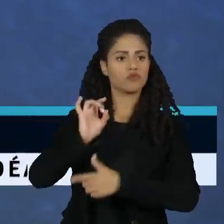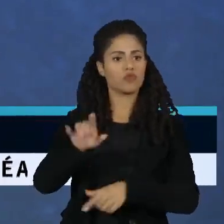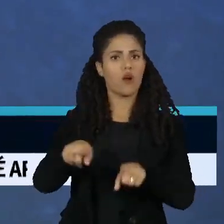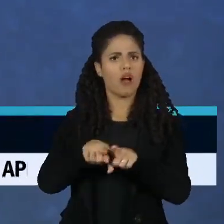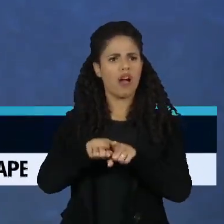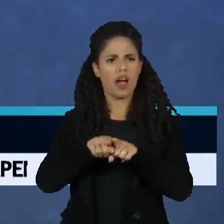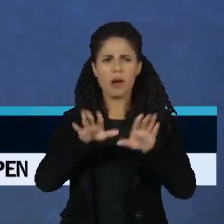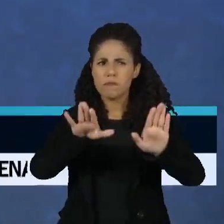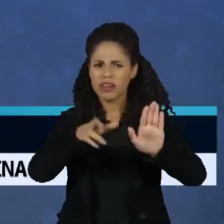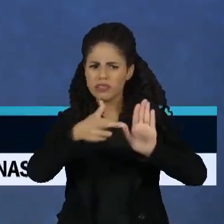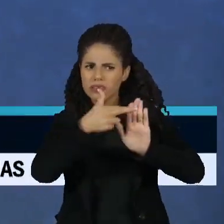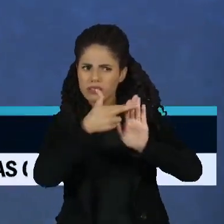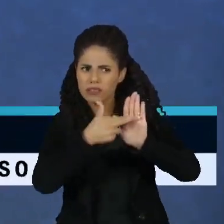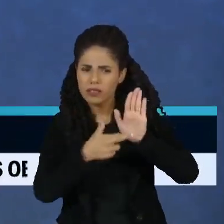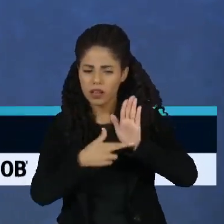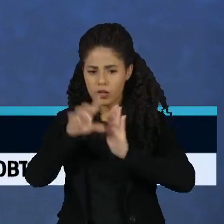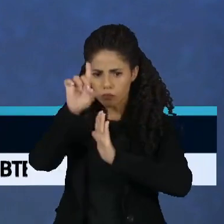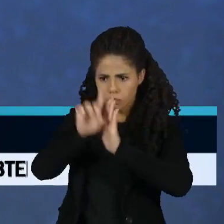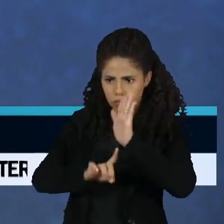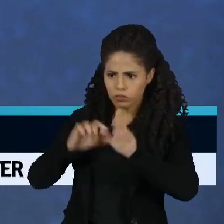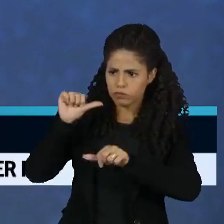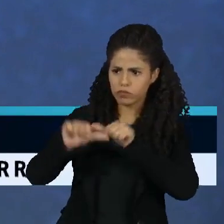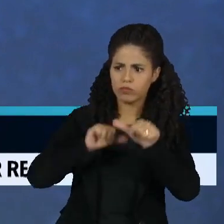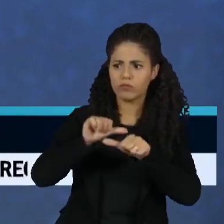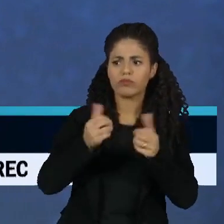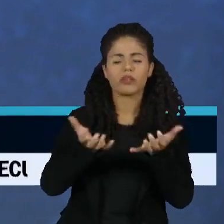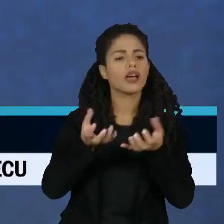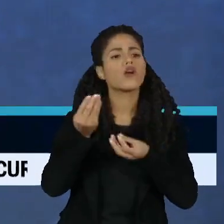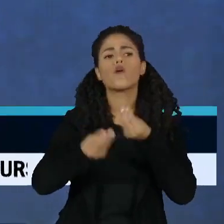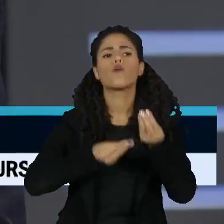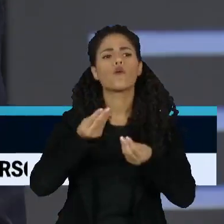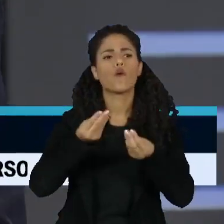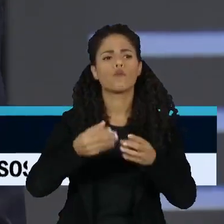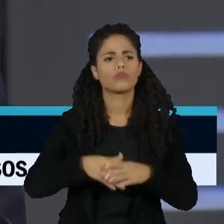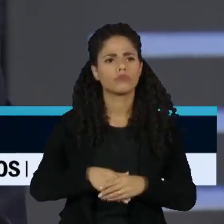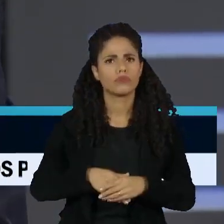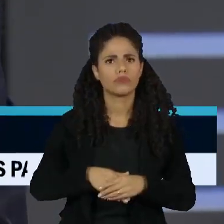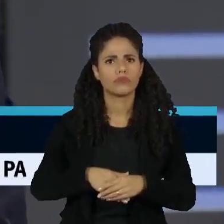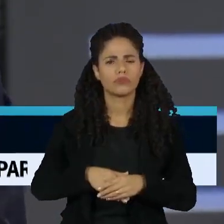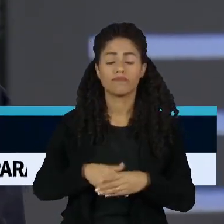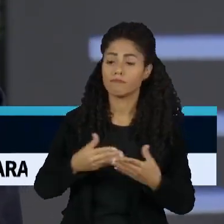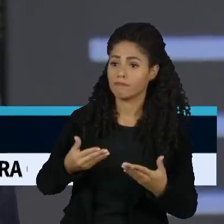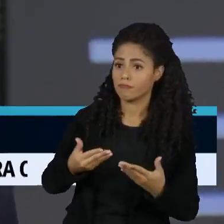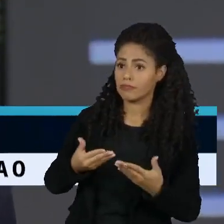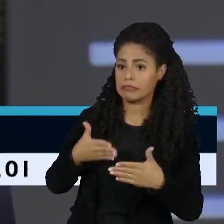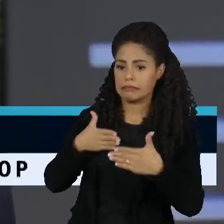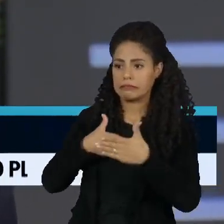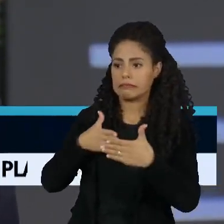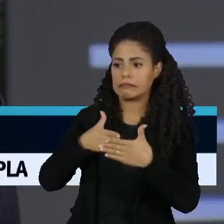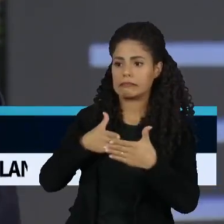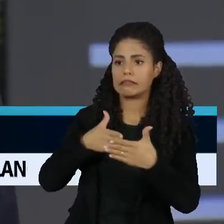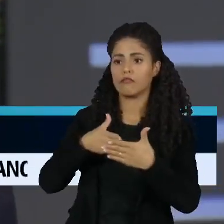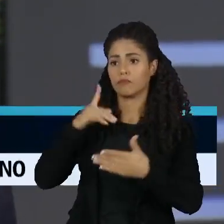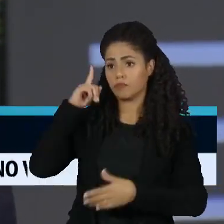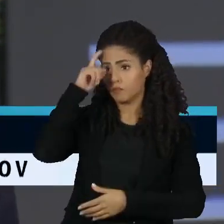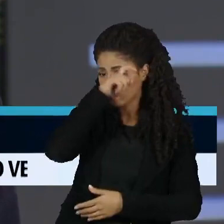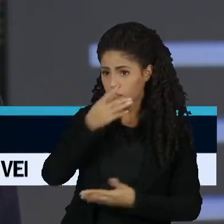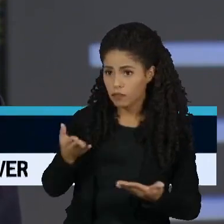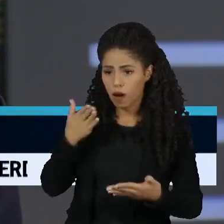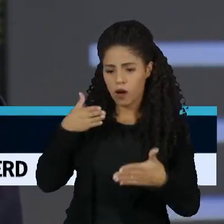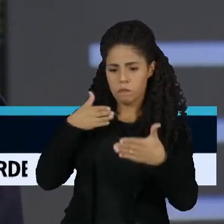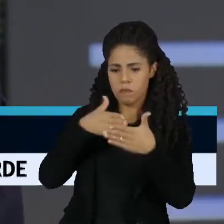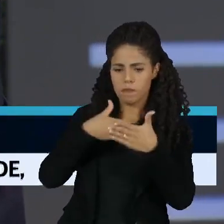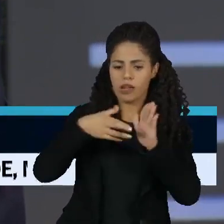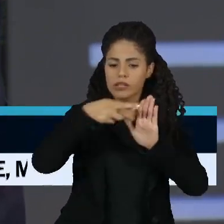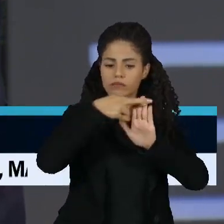Código Civil pode esbarrar em possíveis resistências do Congresso? Não sei se barra, não. Eu acho difícil barrar mudanças que